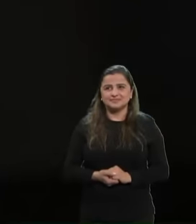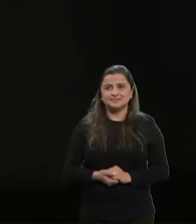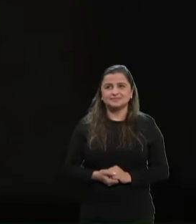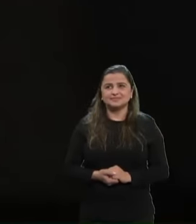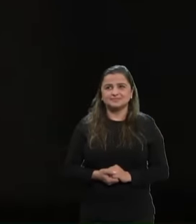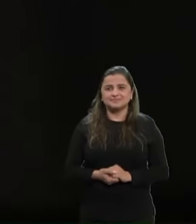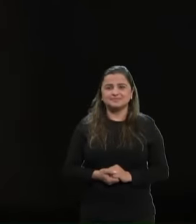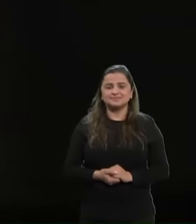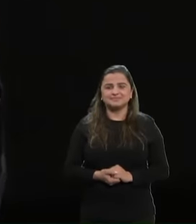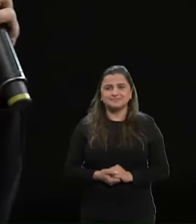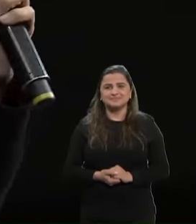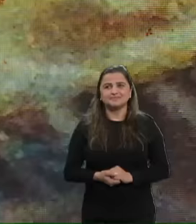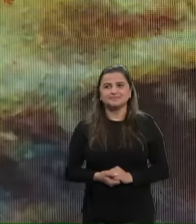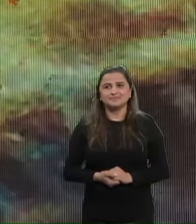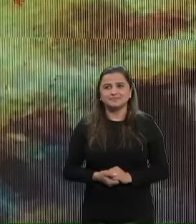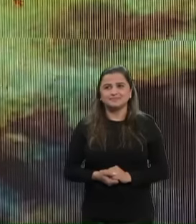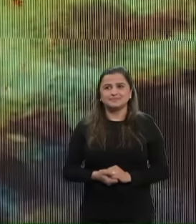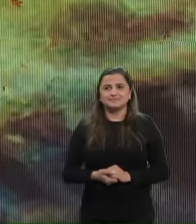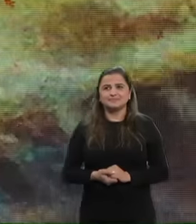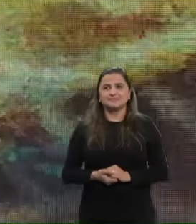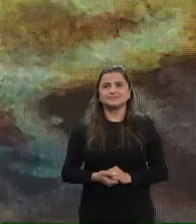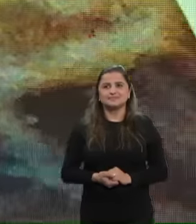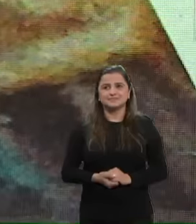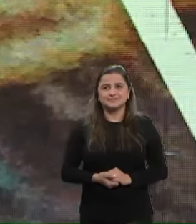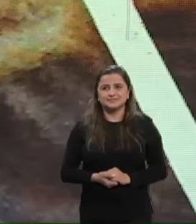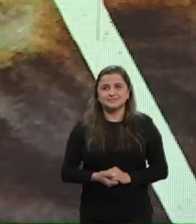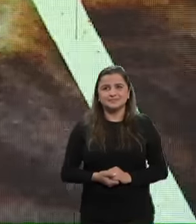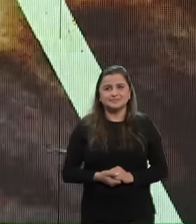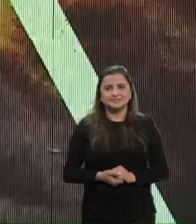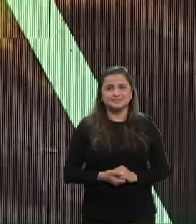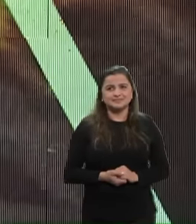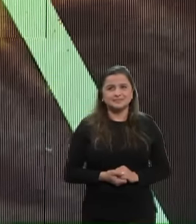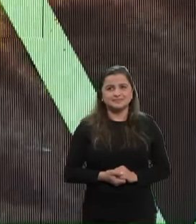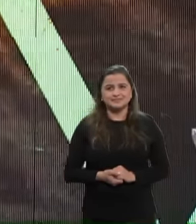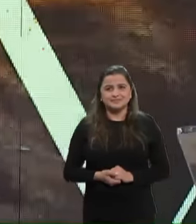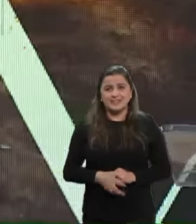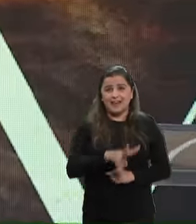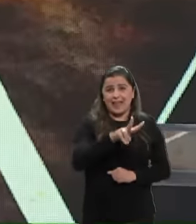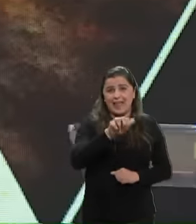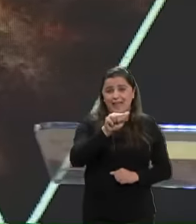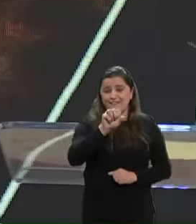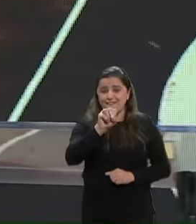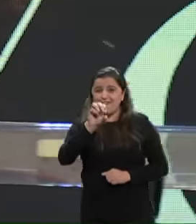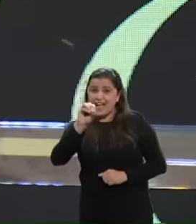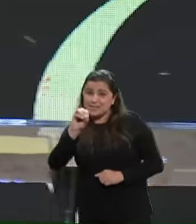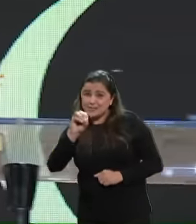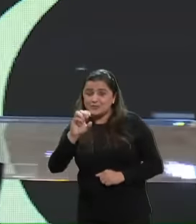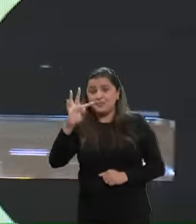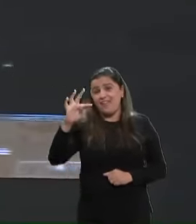viu? É isso aí, é vaso, é terra.